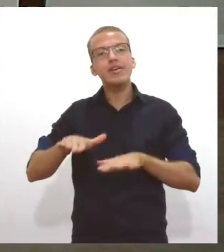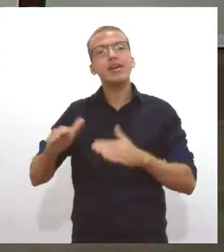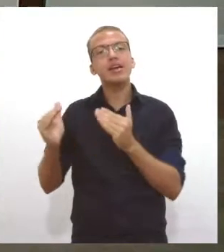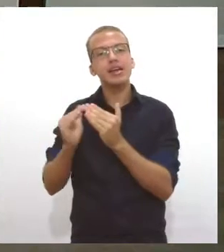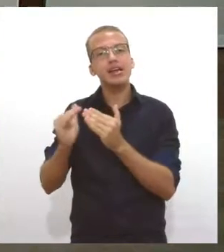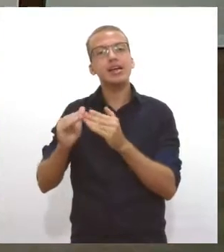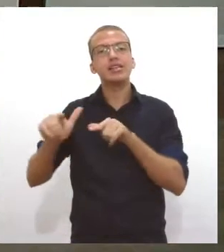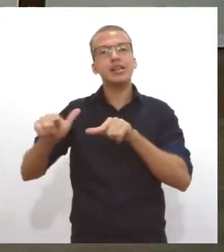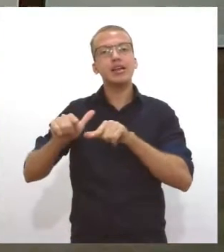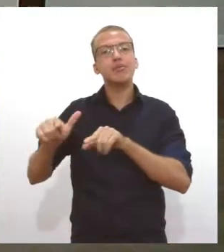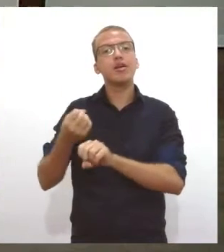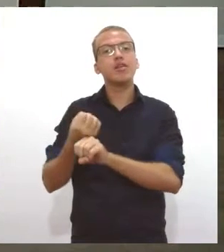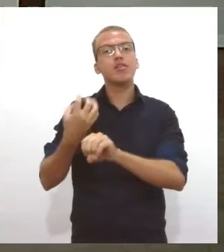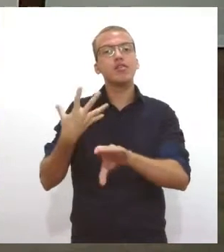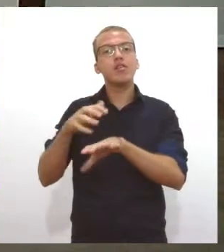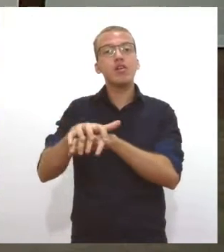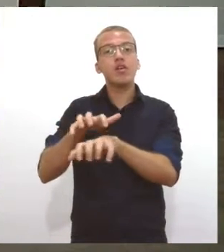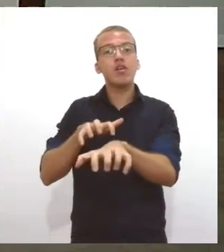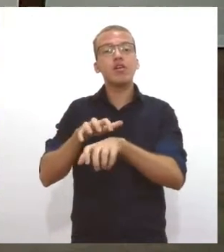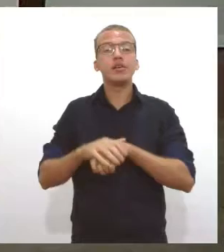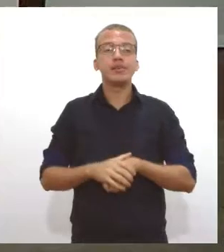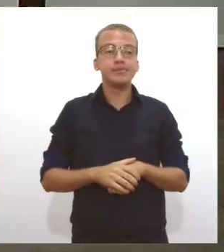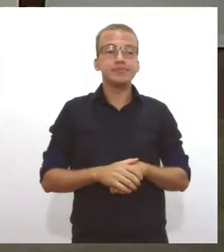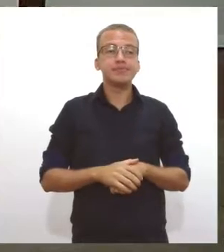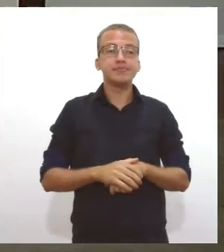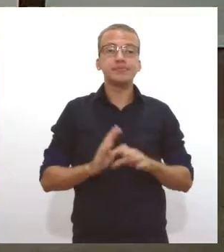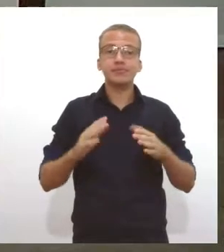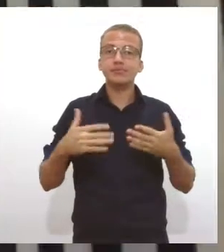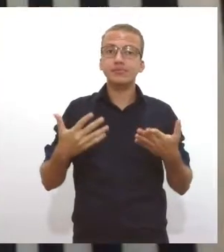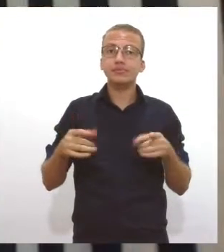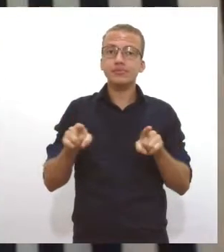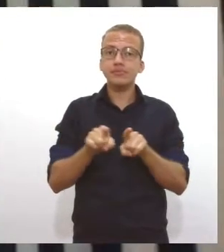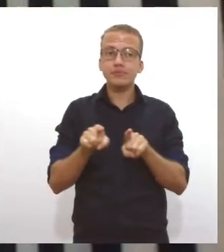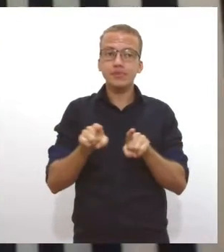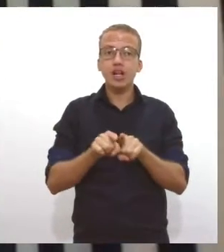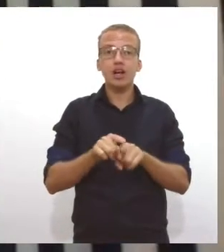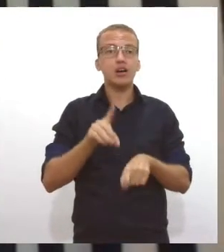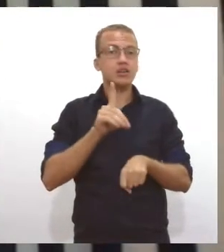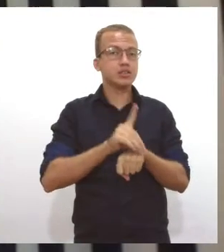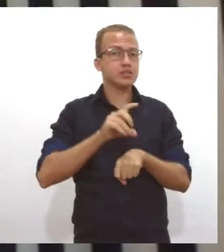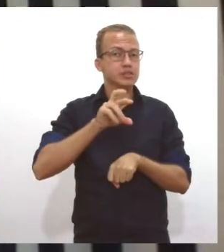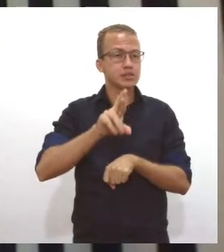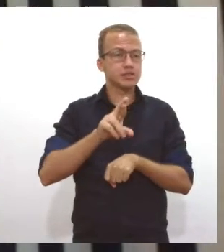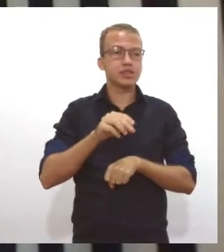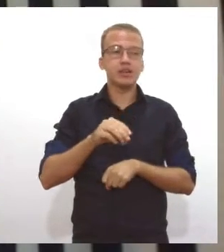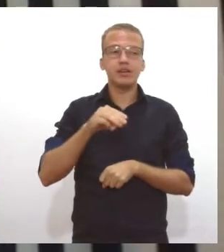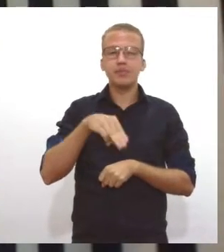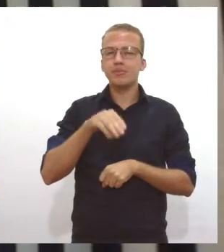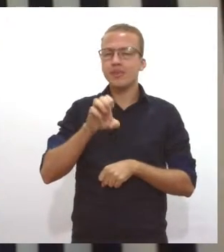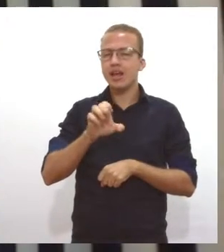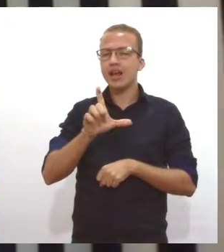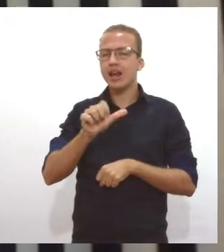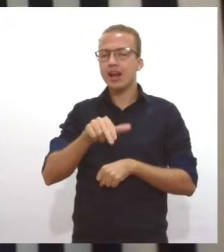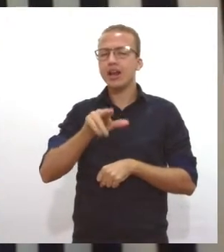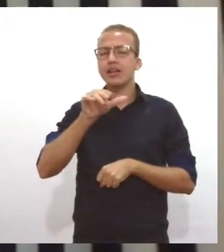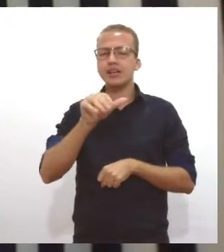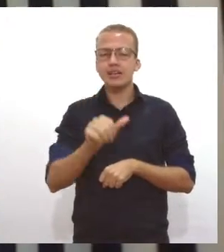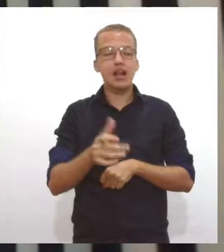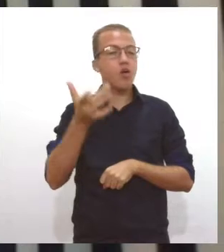pandemia e olha inclusive é a doutora Ana Elane acho que a melamina é o nome dela é uma